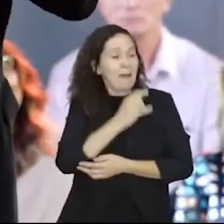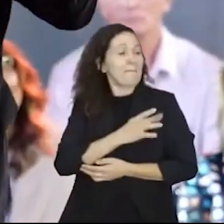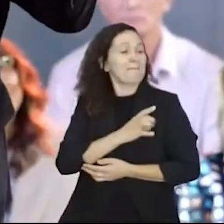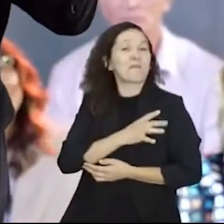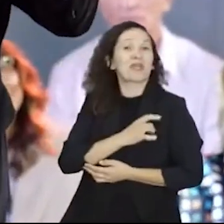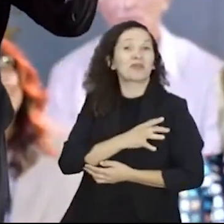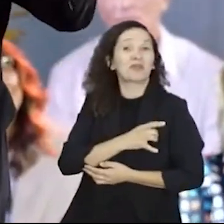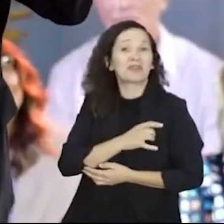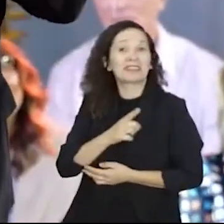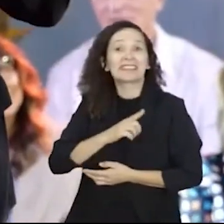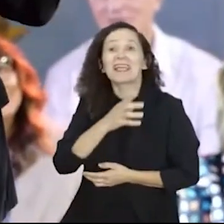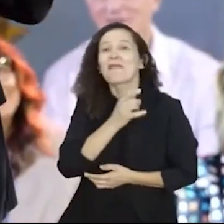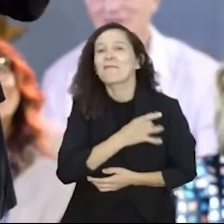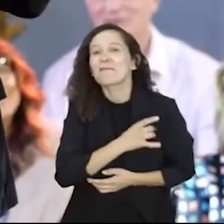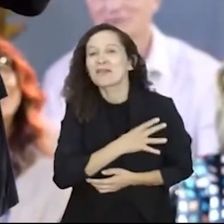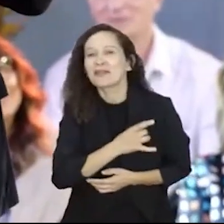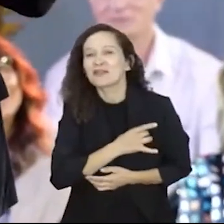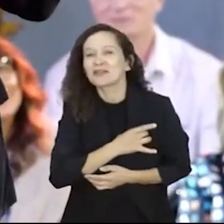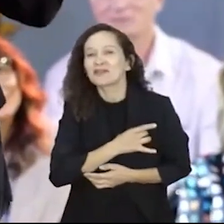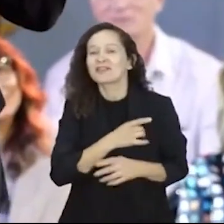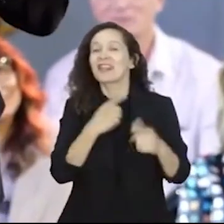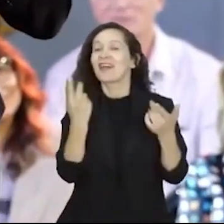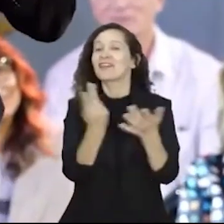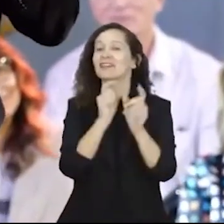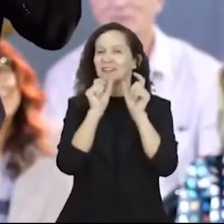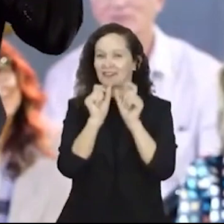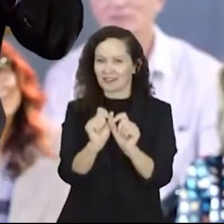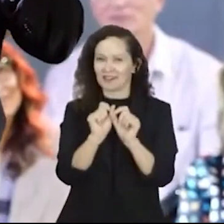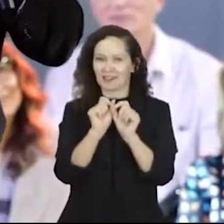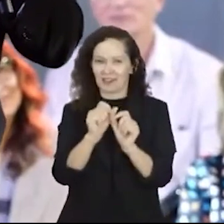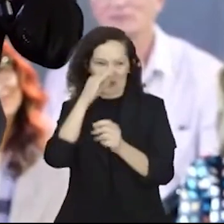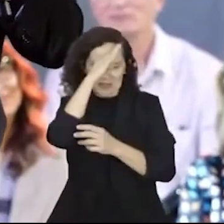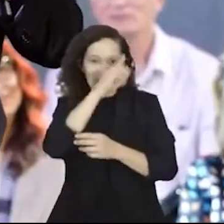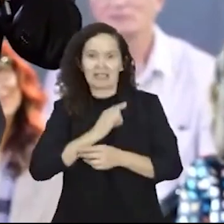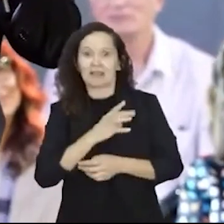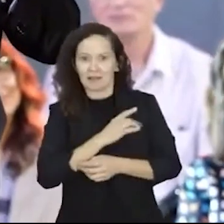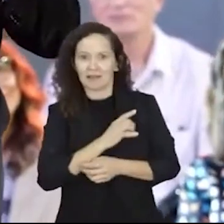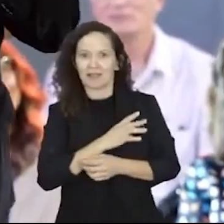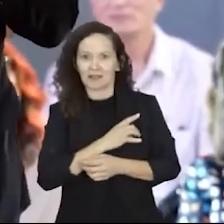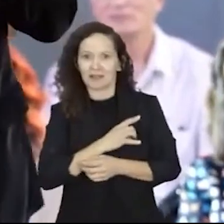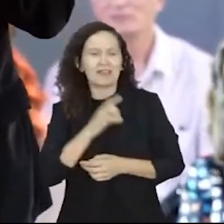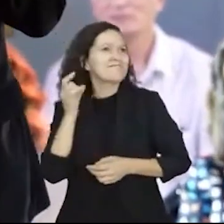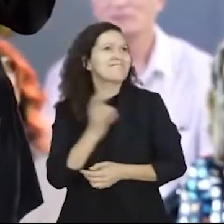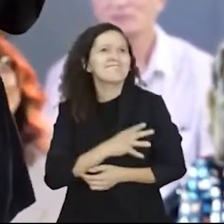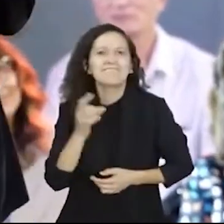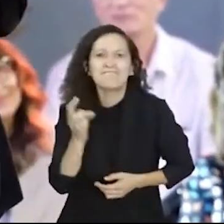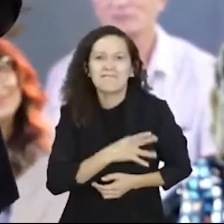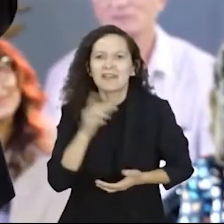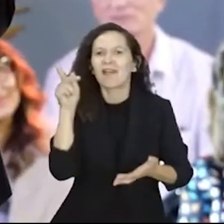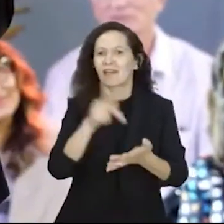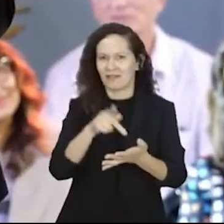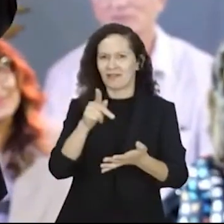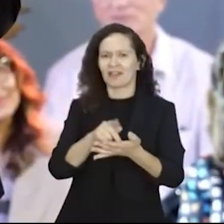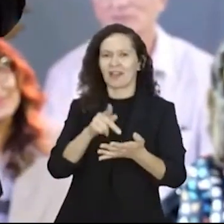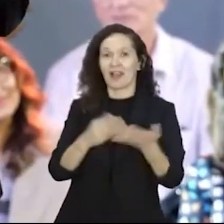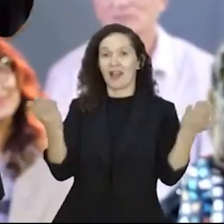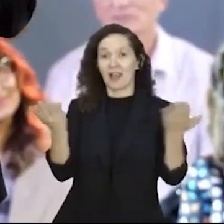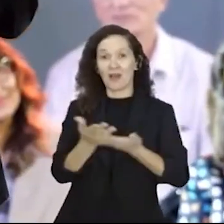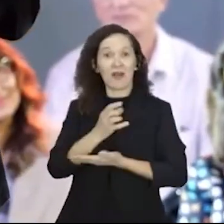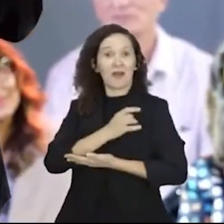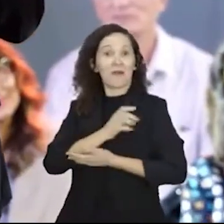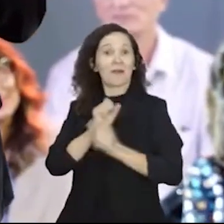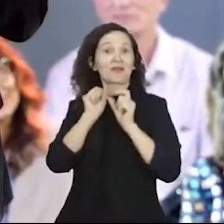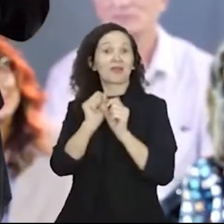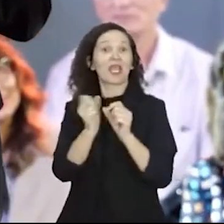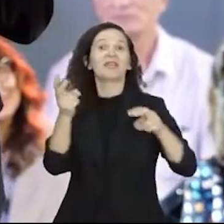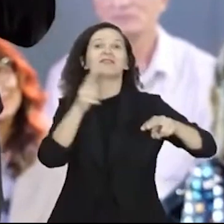Então, essa coisa, ele morre de medo. Ele agora está com medo de ser preso, como foi